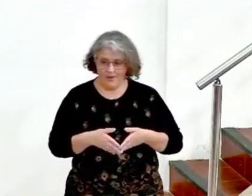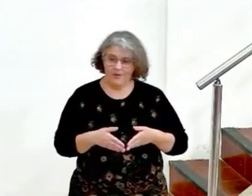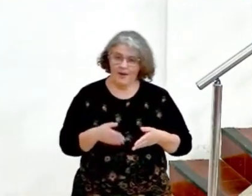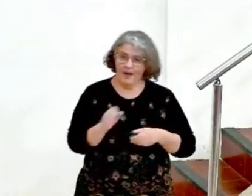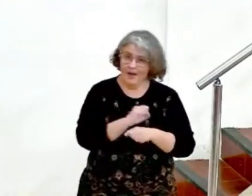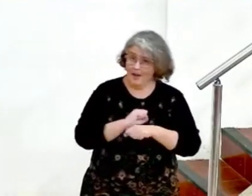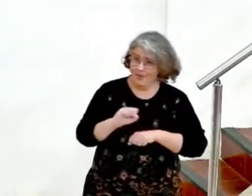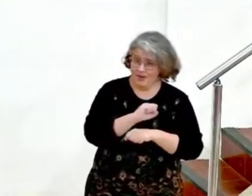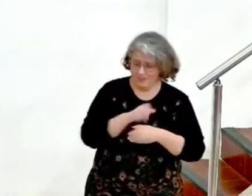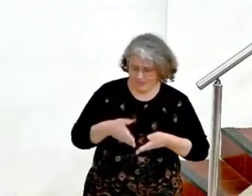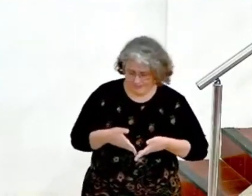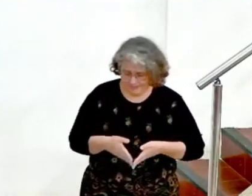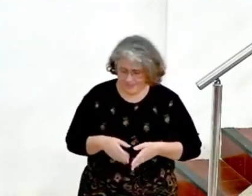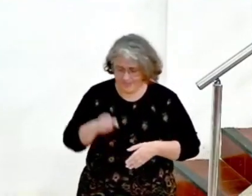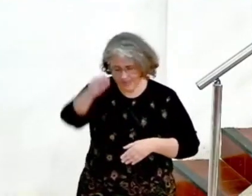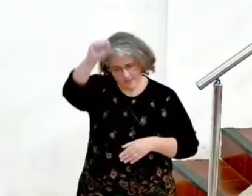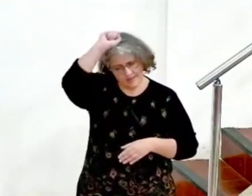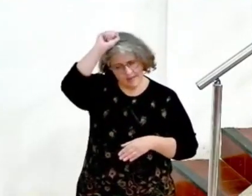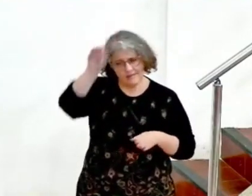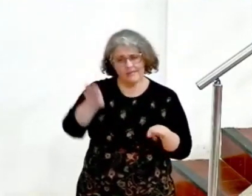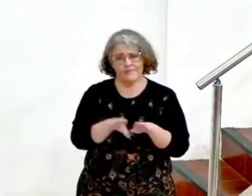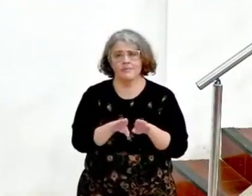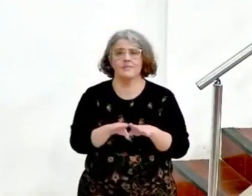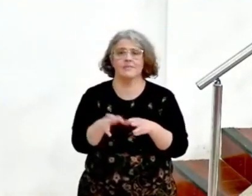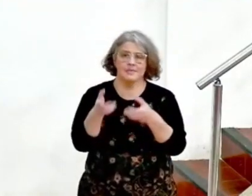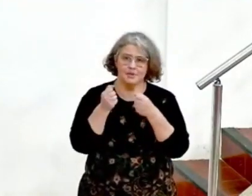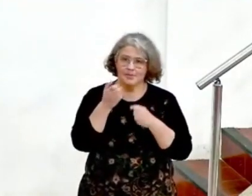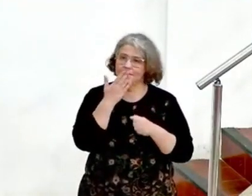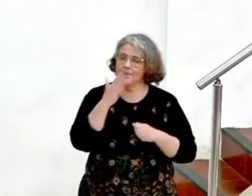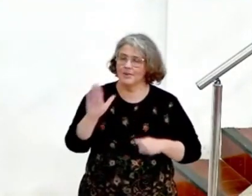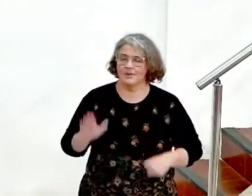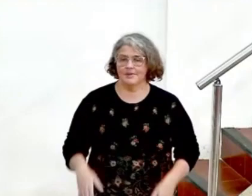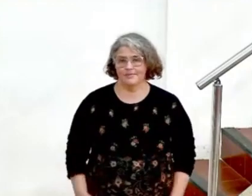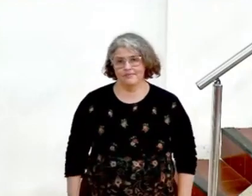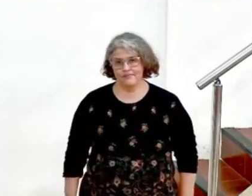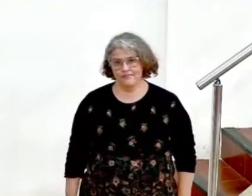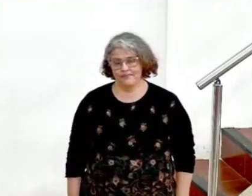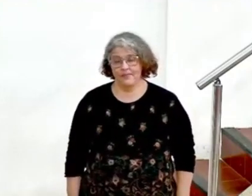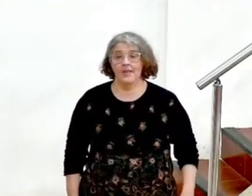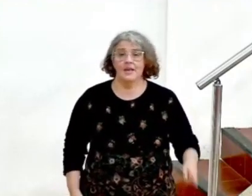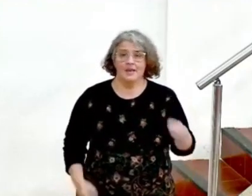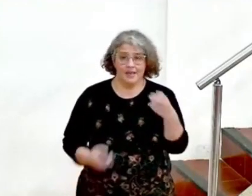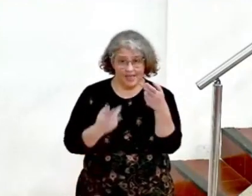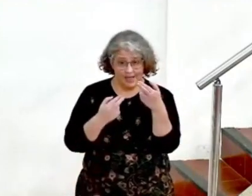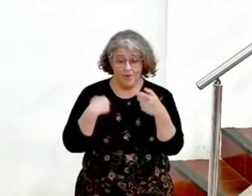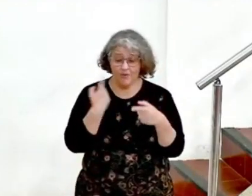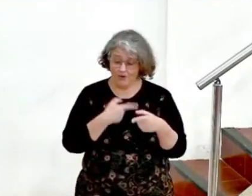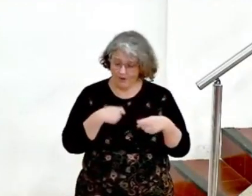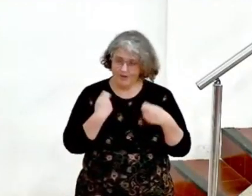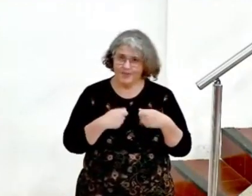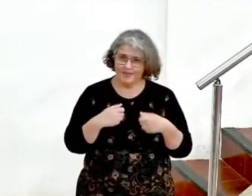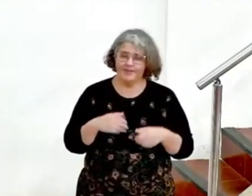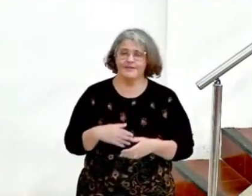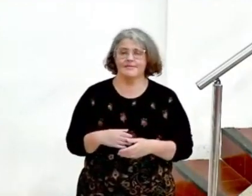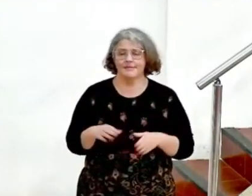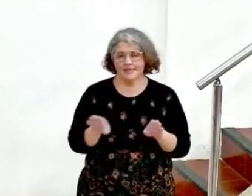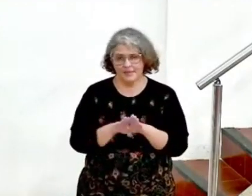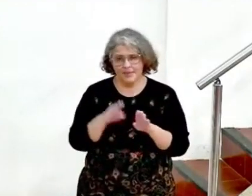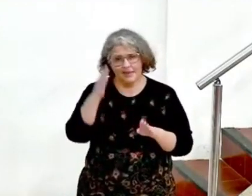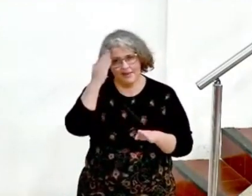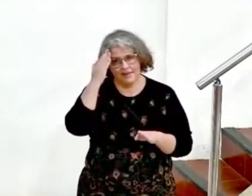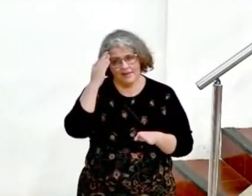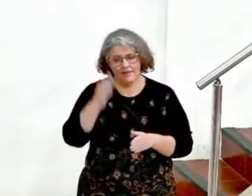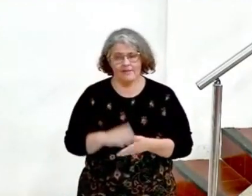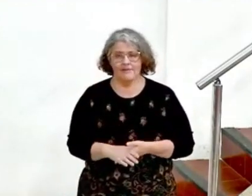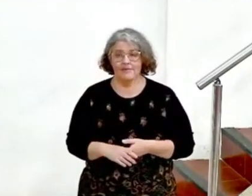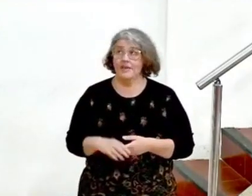Aquele povo precisava dessa palavra, assim como nós também precisamos dessa palavra. Os